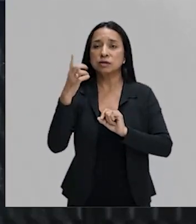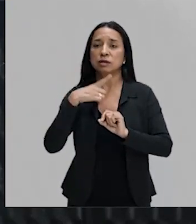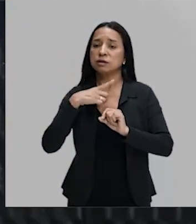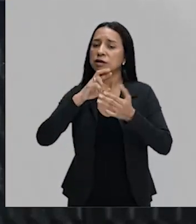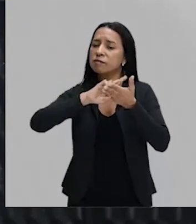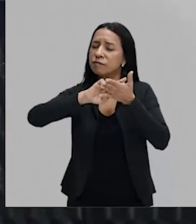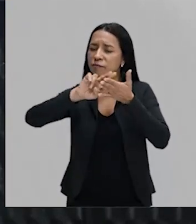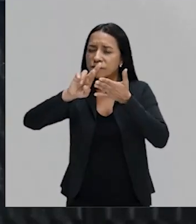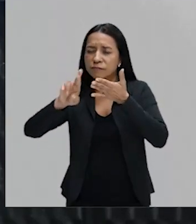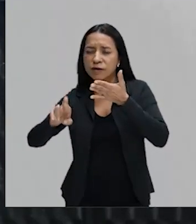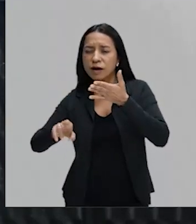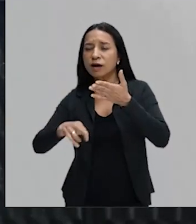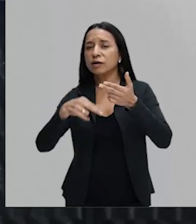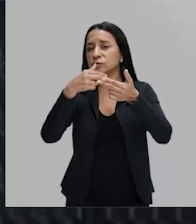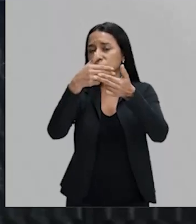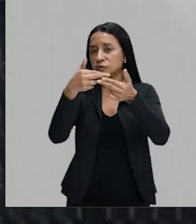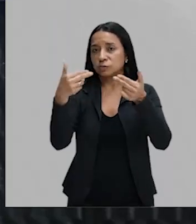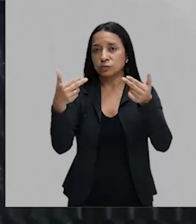vários fatores.